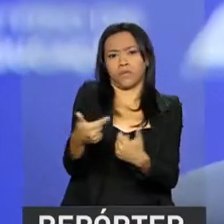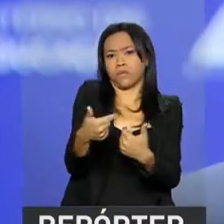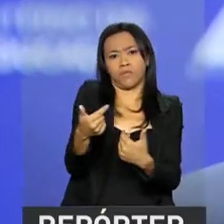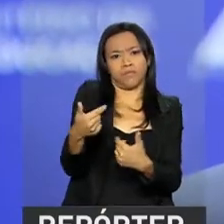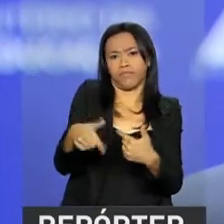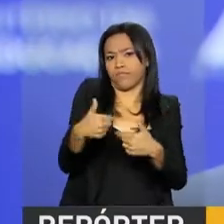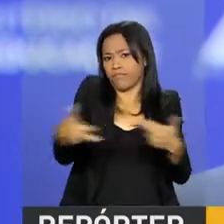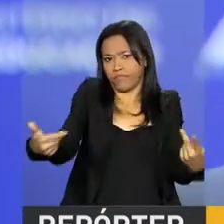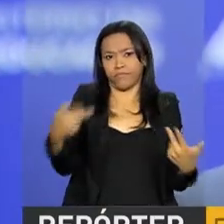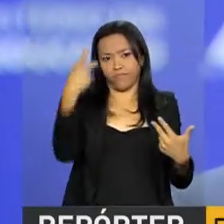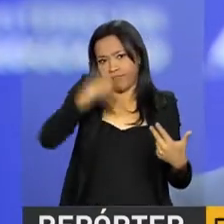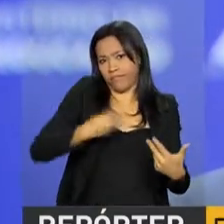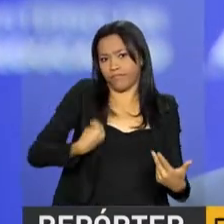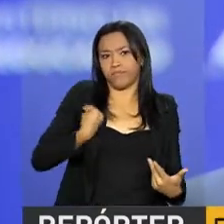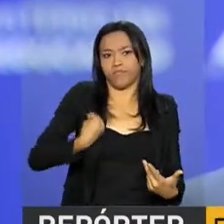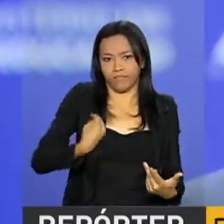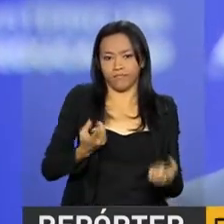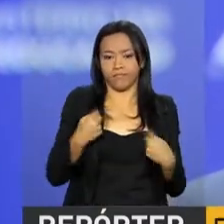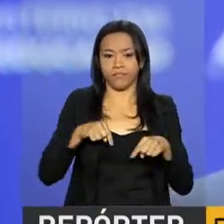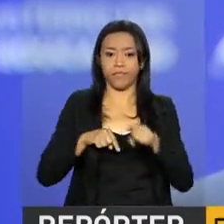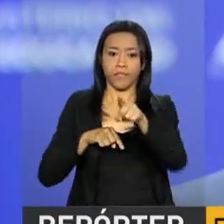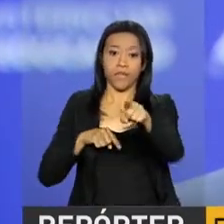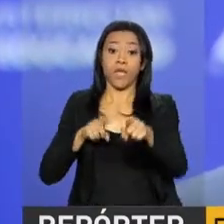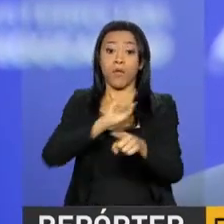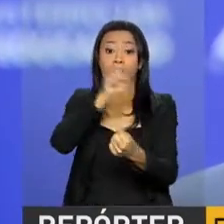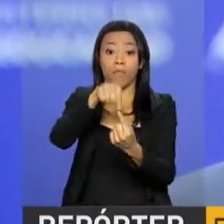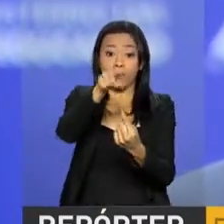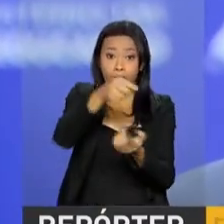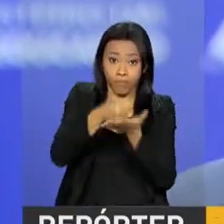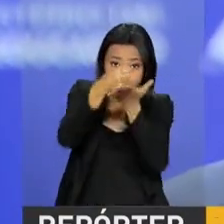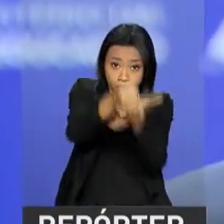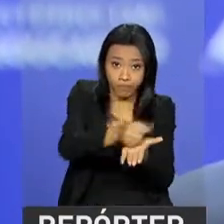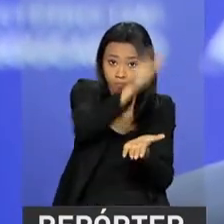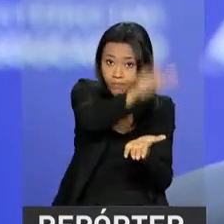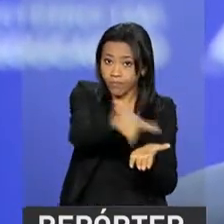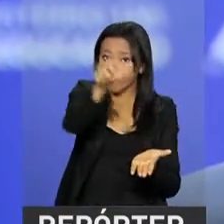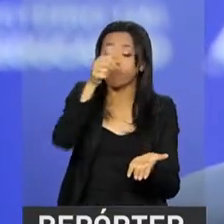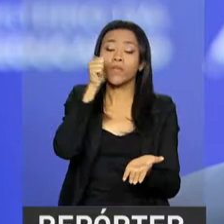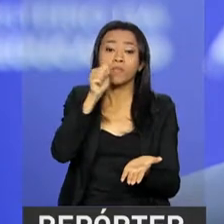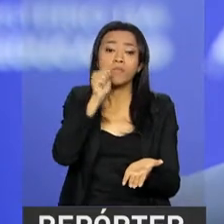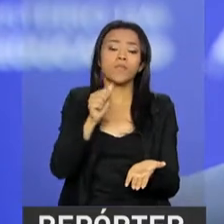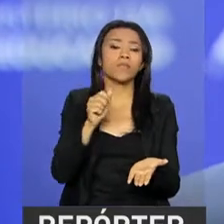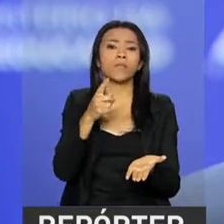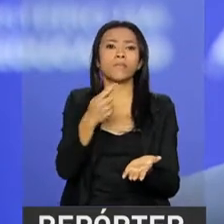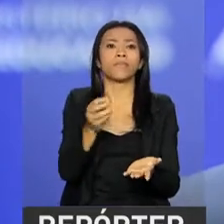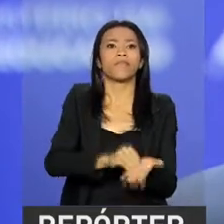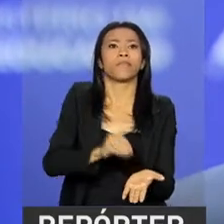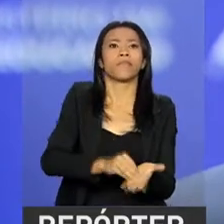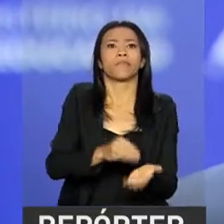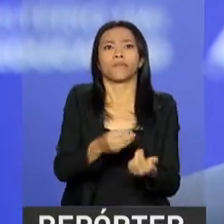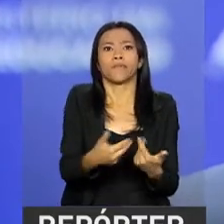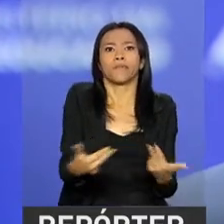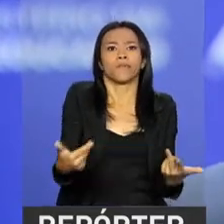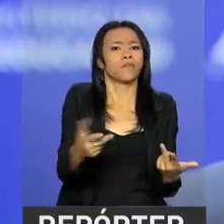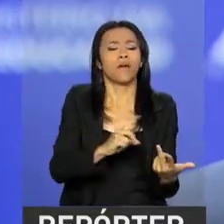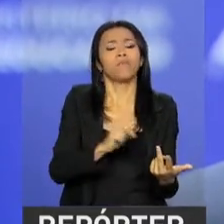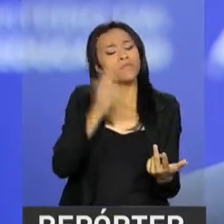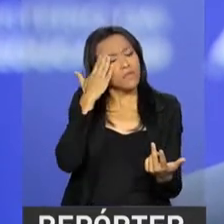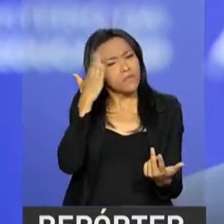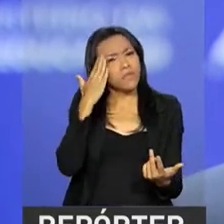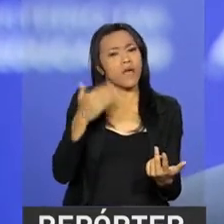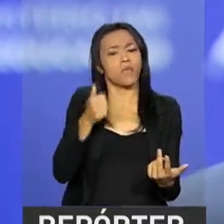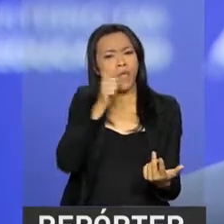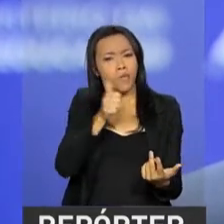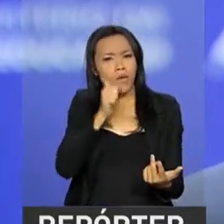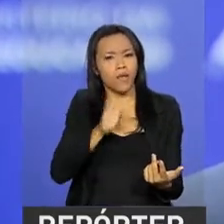gente quer, de alguma forma, poder apoiar o empreendedorismo feminino, não por uma necessidade, mas porque a gente sabe que a mulher, ela